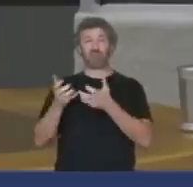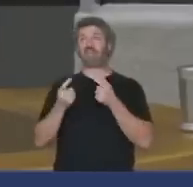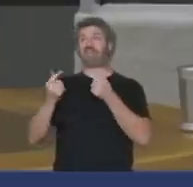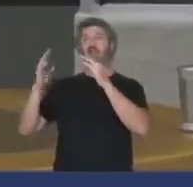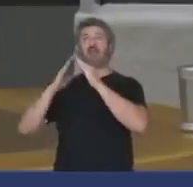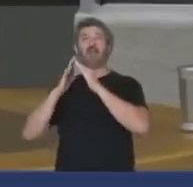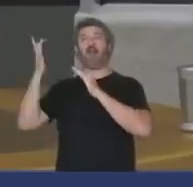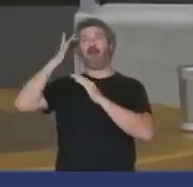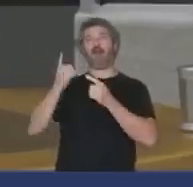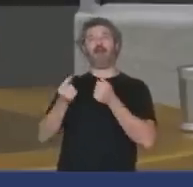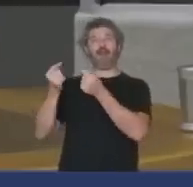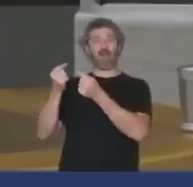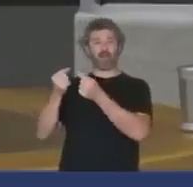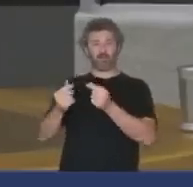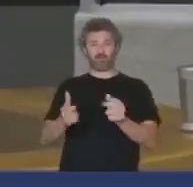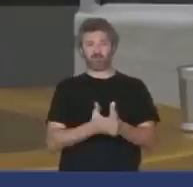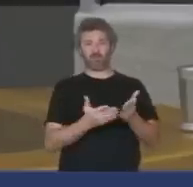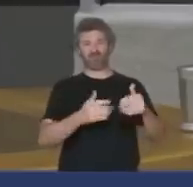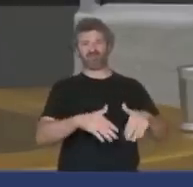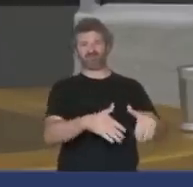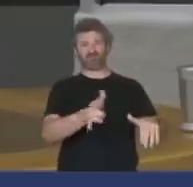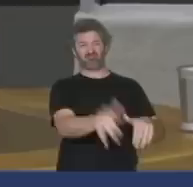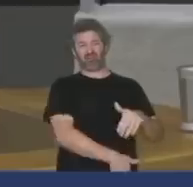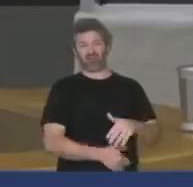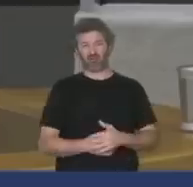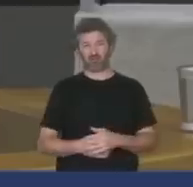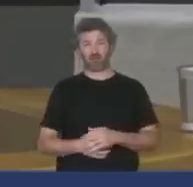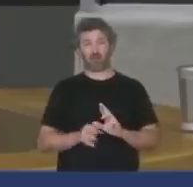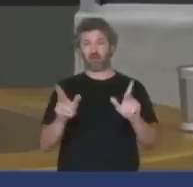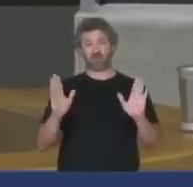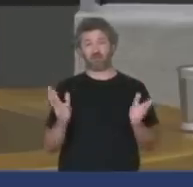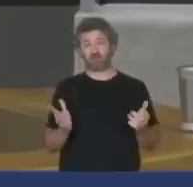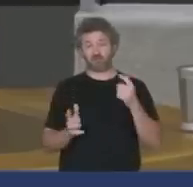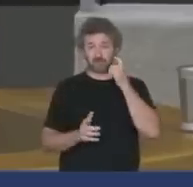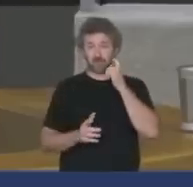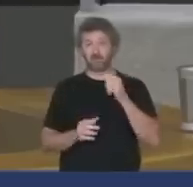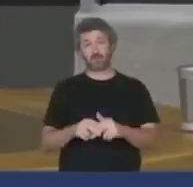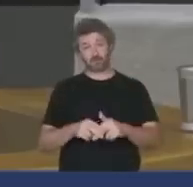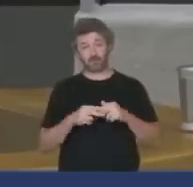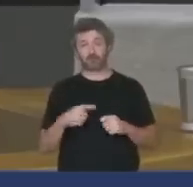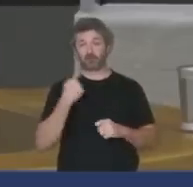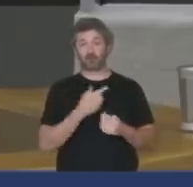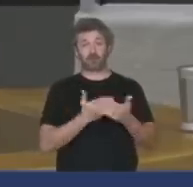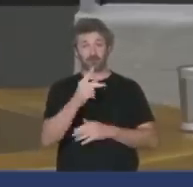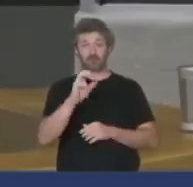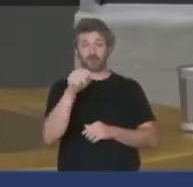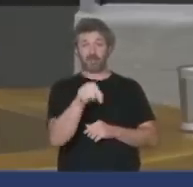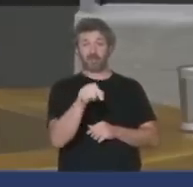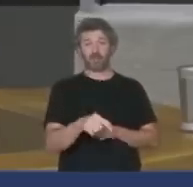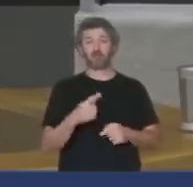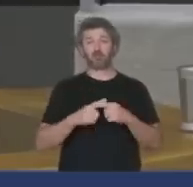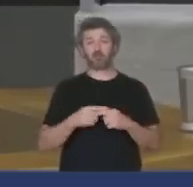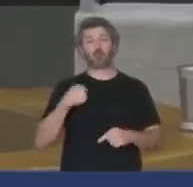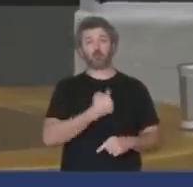mações, riquezas, mordomias, e o pobre é para ir para a sarjeta. Essa é a diferença. Por isso nós precisamos aprovar essa PEC,